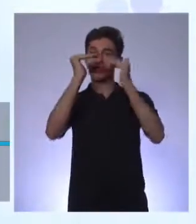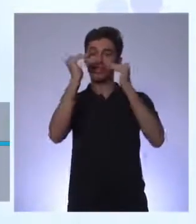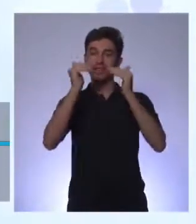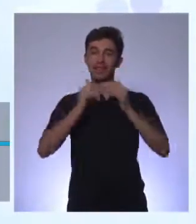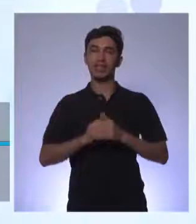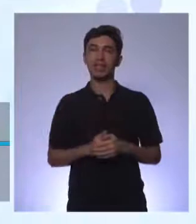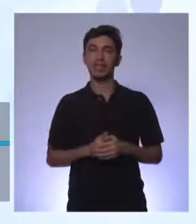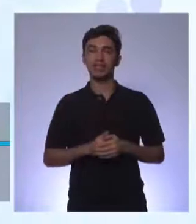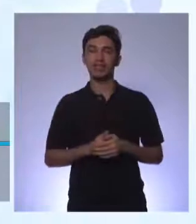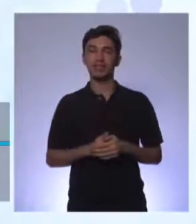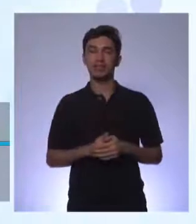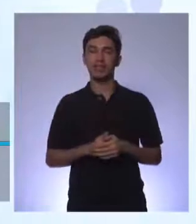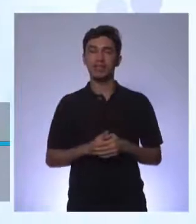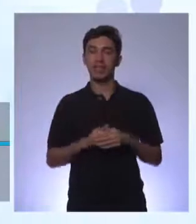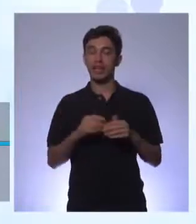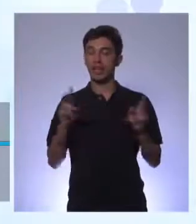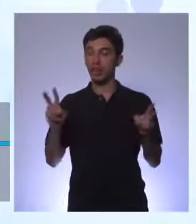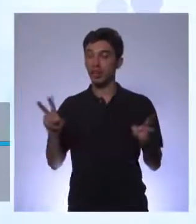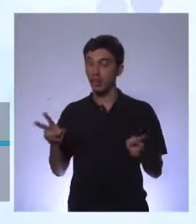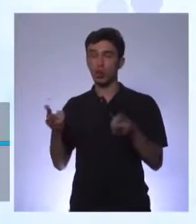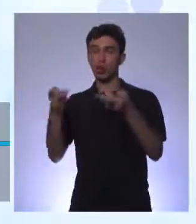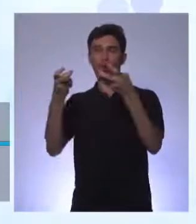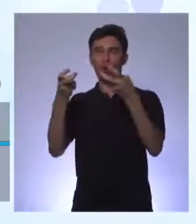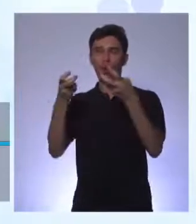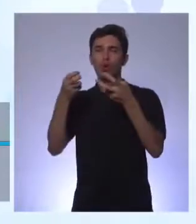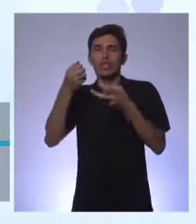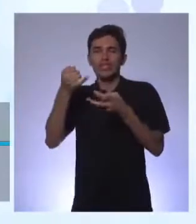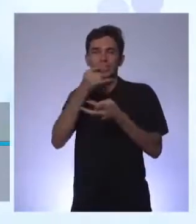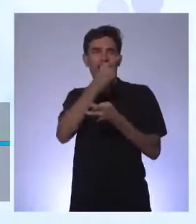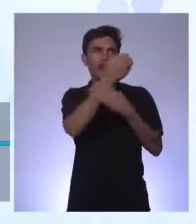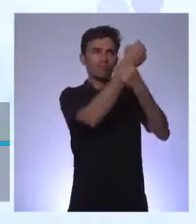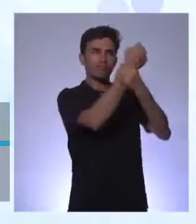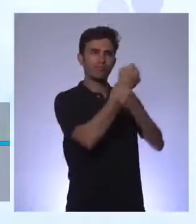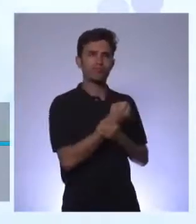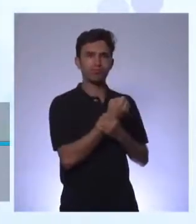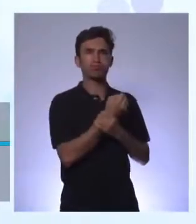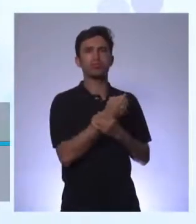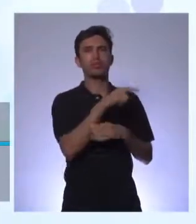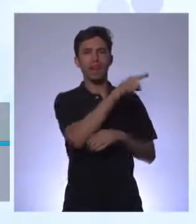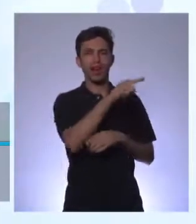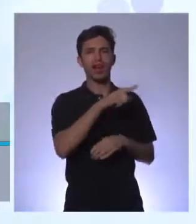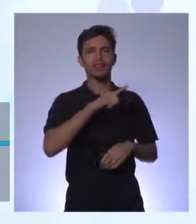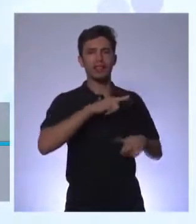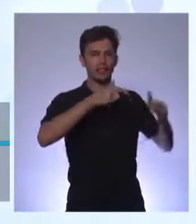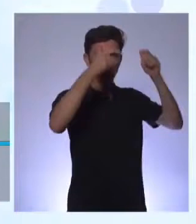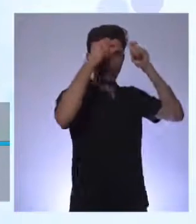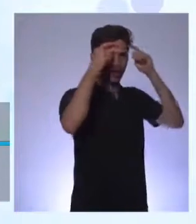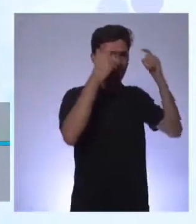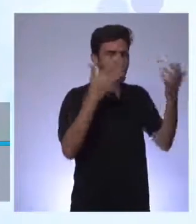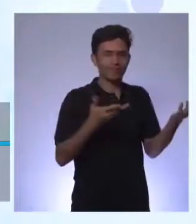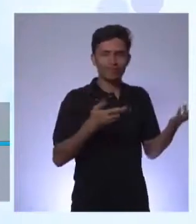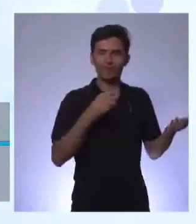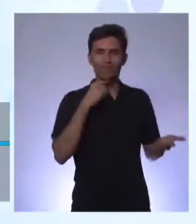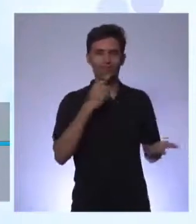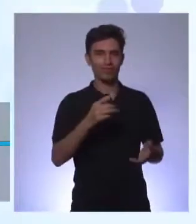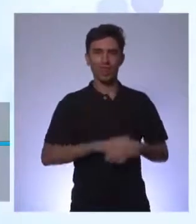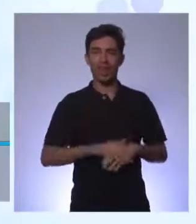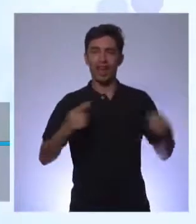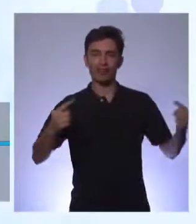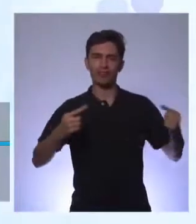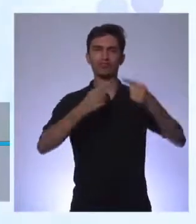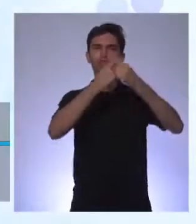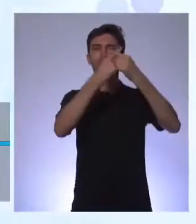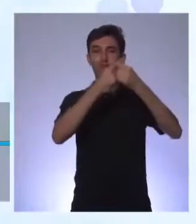desenvolver, se tornar rentáveis com todo esse protecionismo da prática mercantilista. Então, nós já teremos um